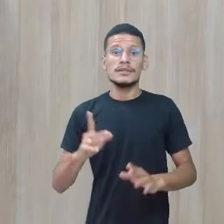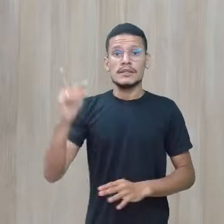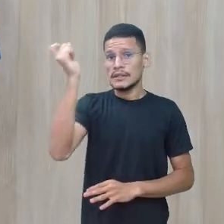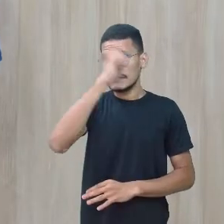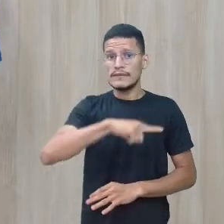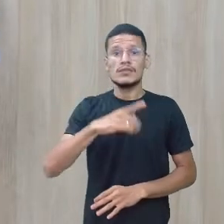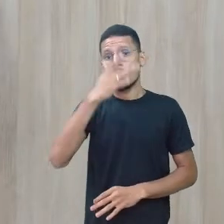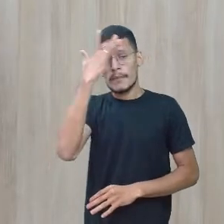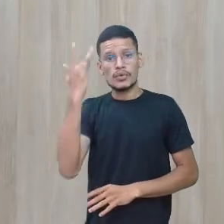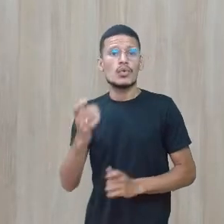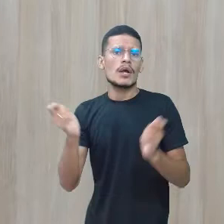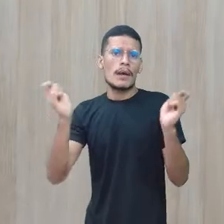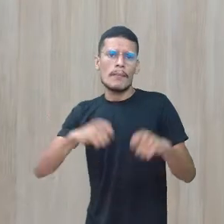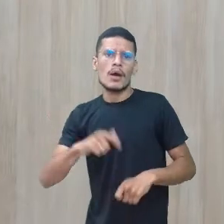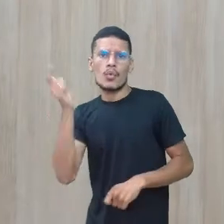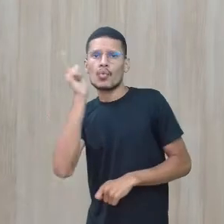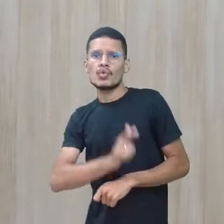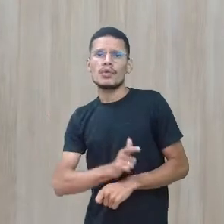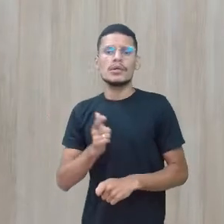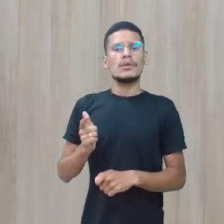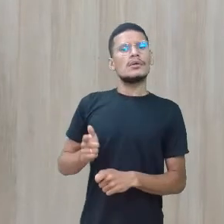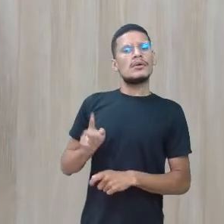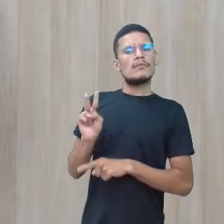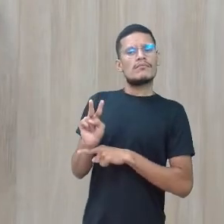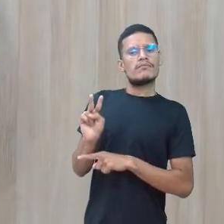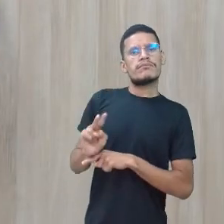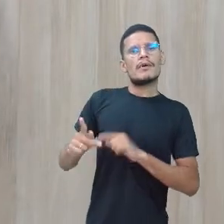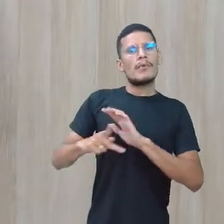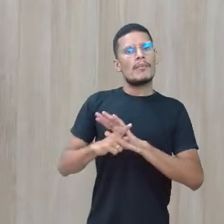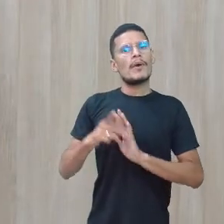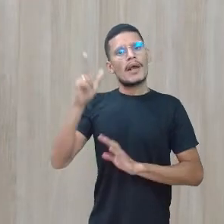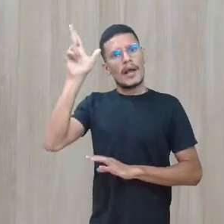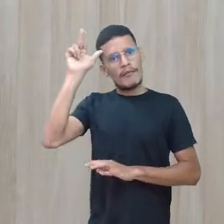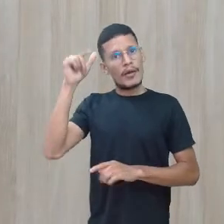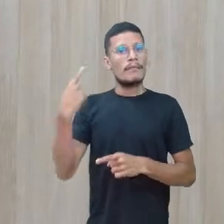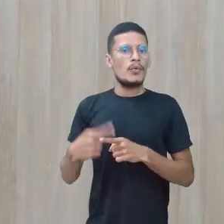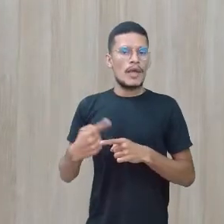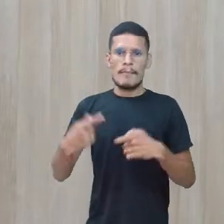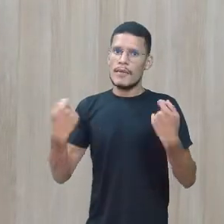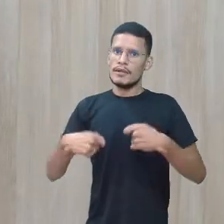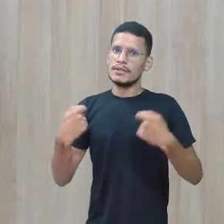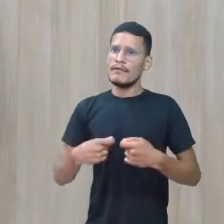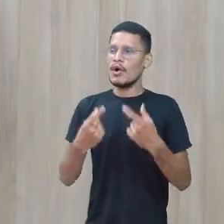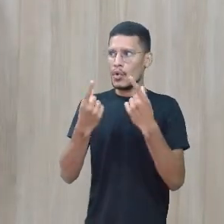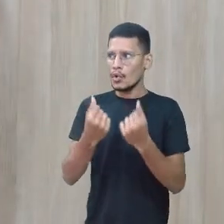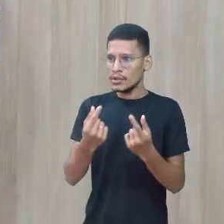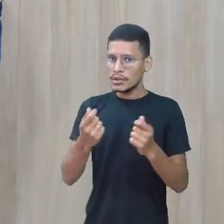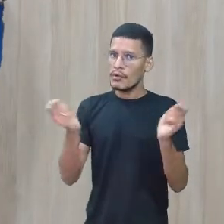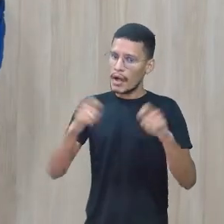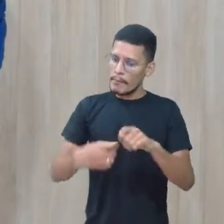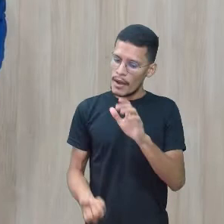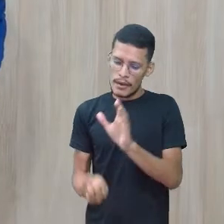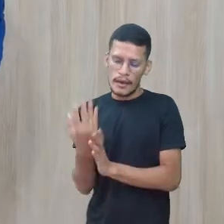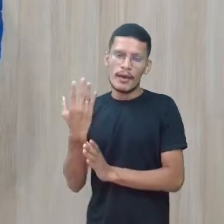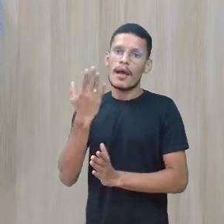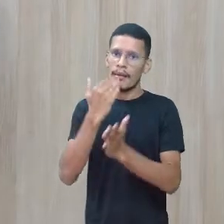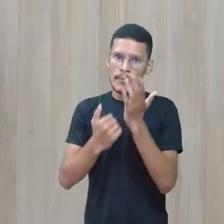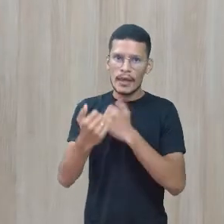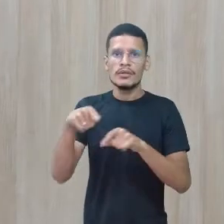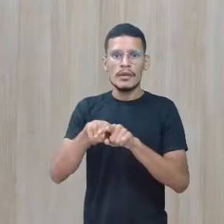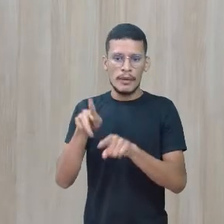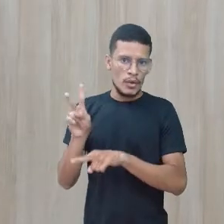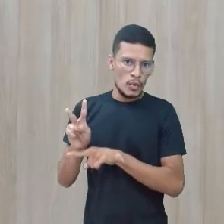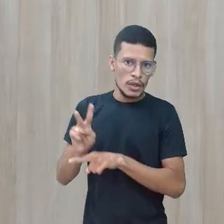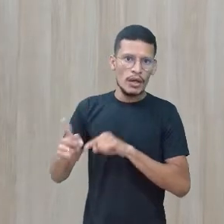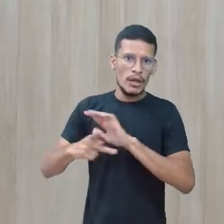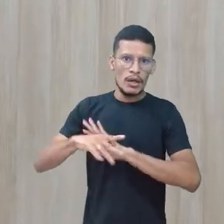você sustentar, né, um cavalo, porque necessitava, né, de ter condições ali, de gerar alimento ali e cuidados